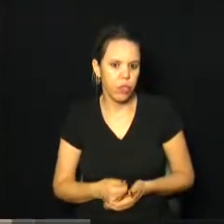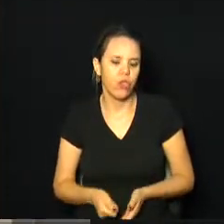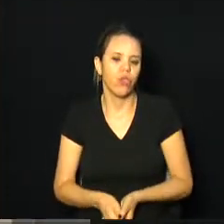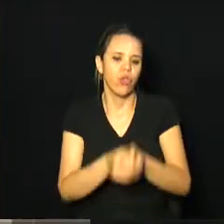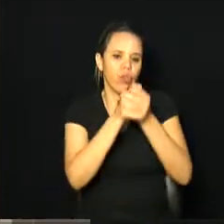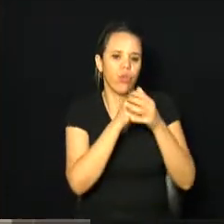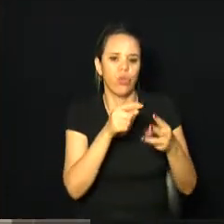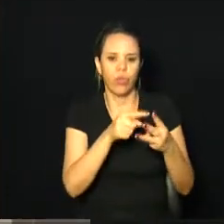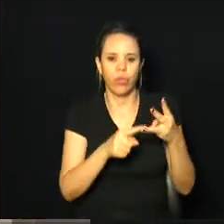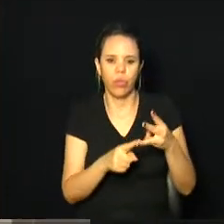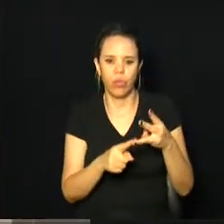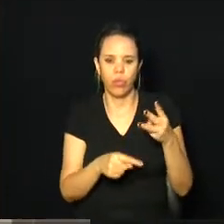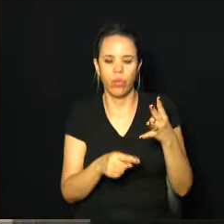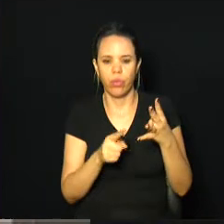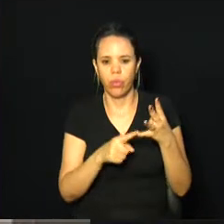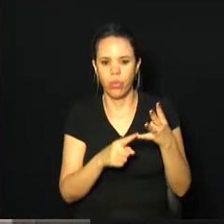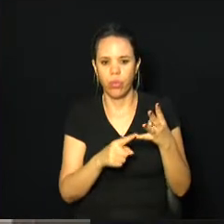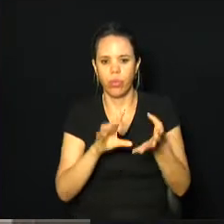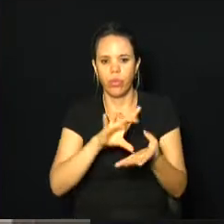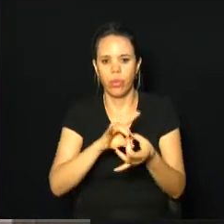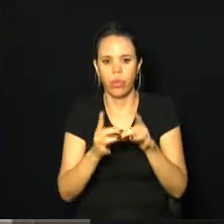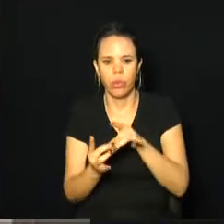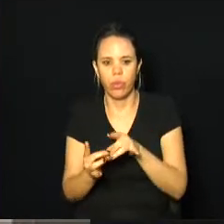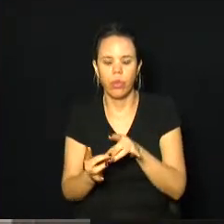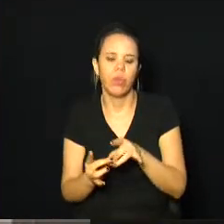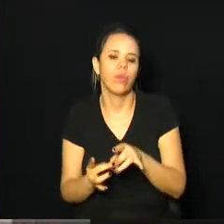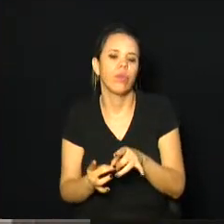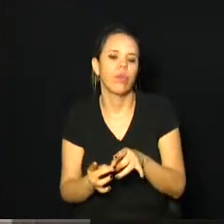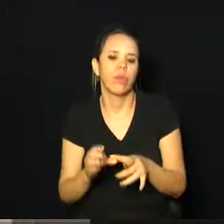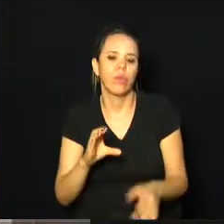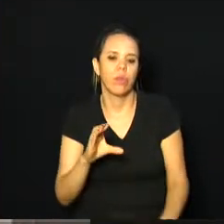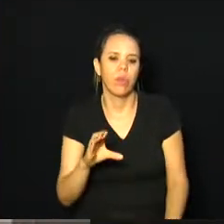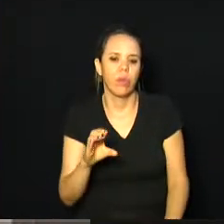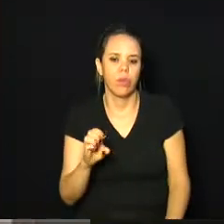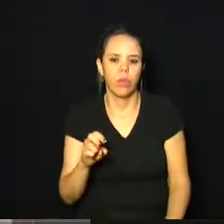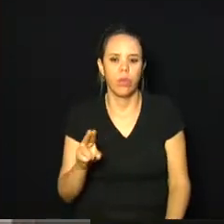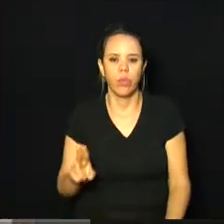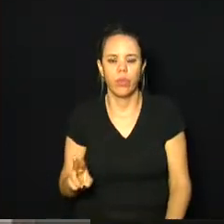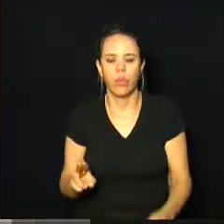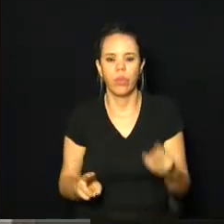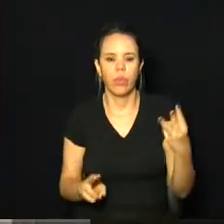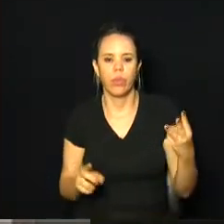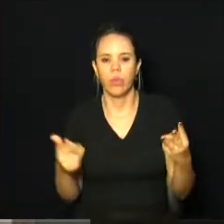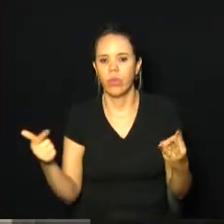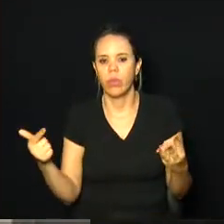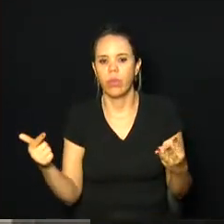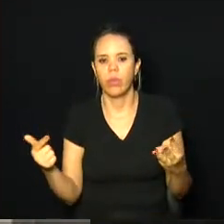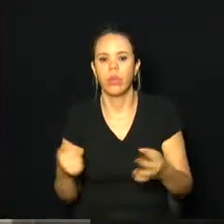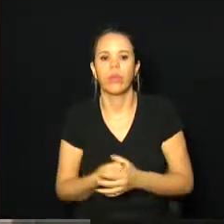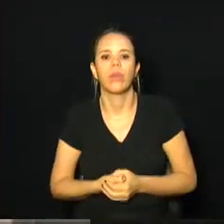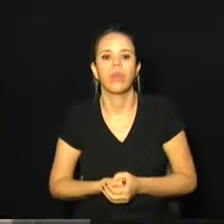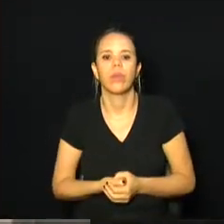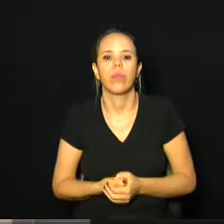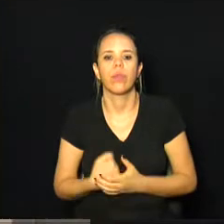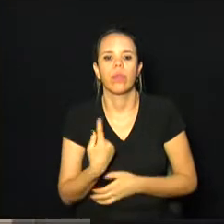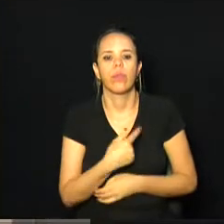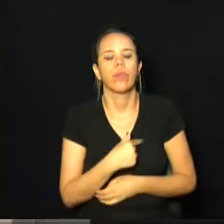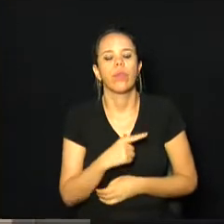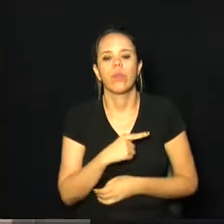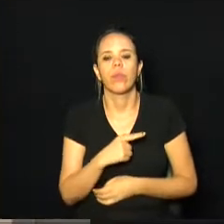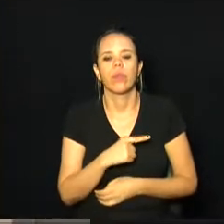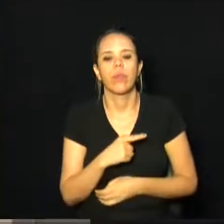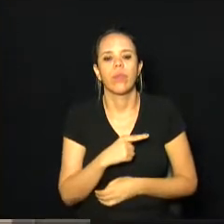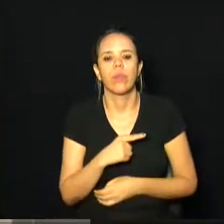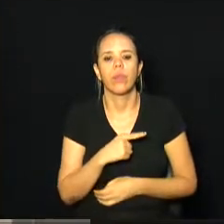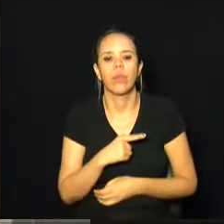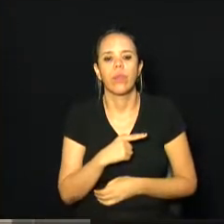terceiro e quarto na Olimpíada de Seul, foi 3-2 o jogo, nós tínhamos,